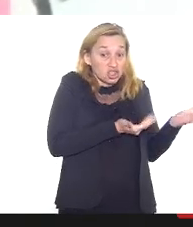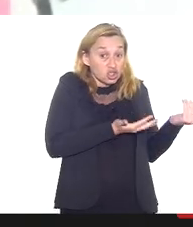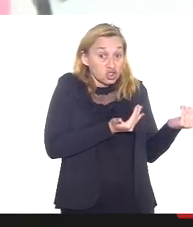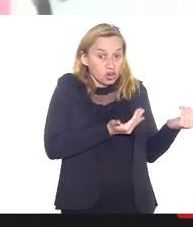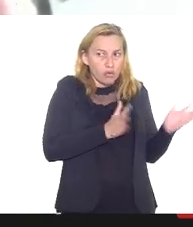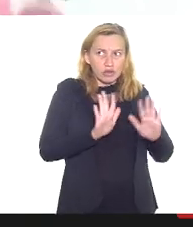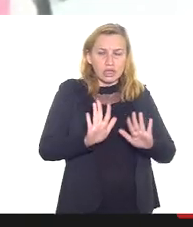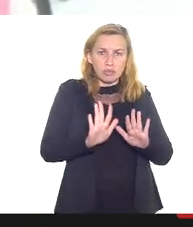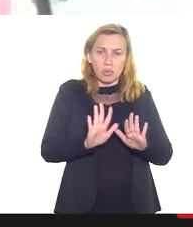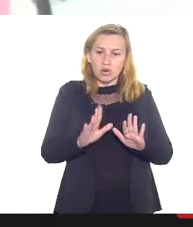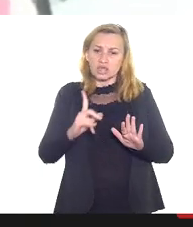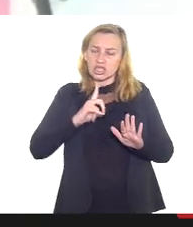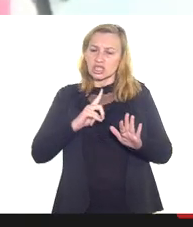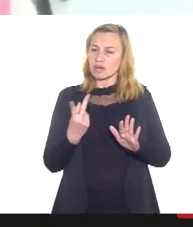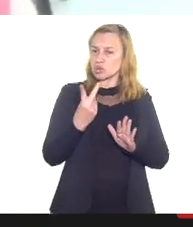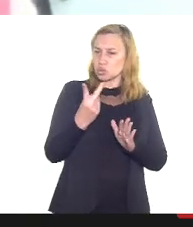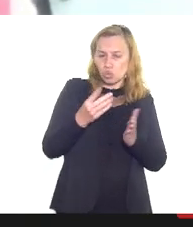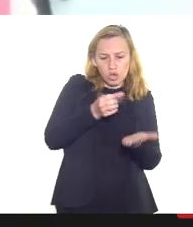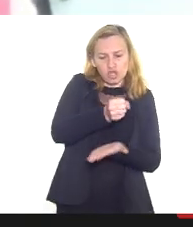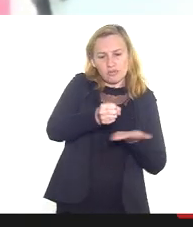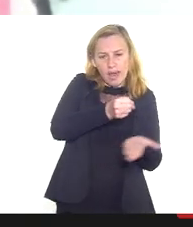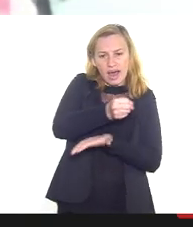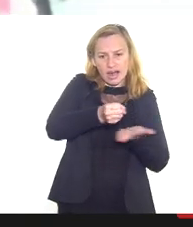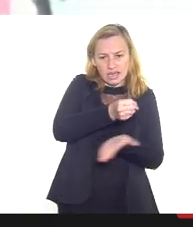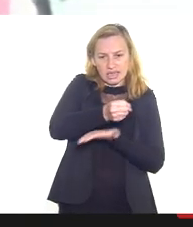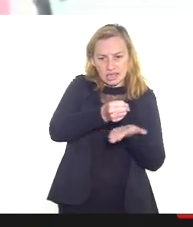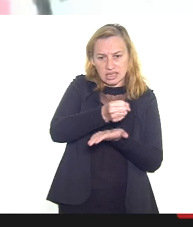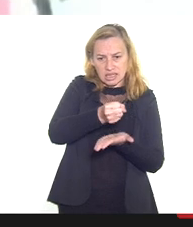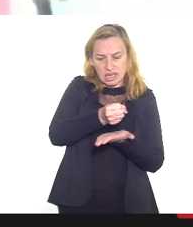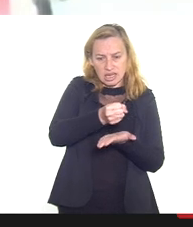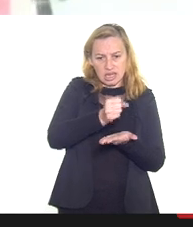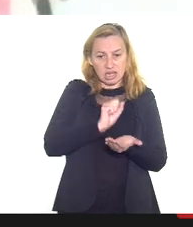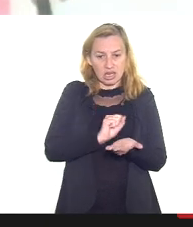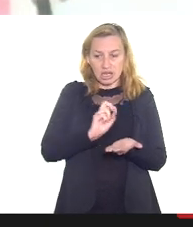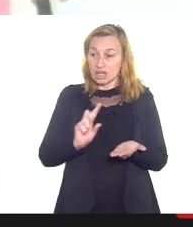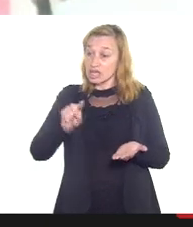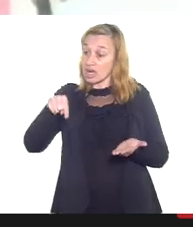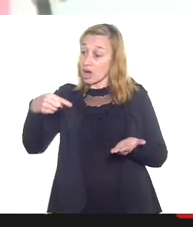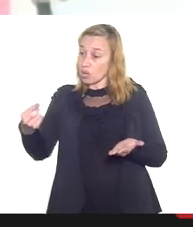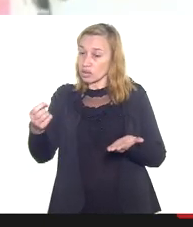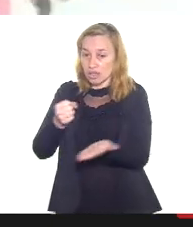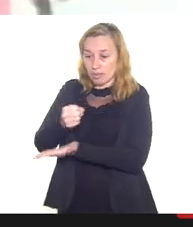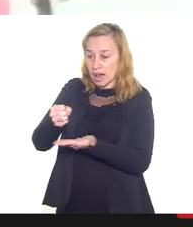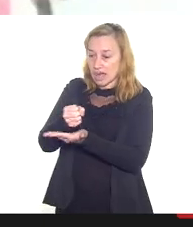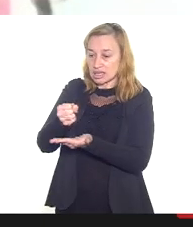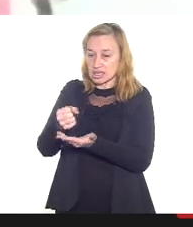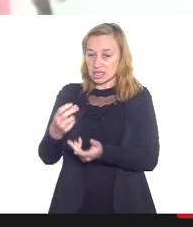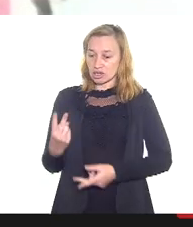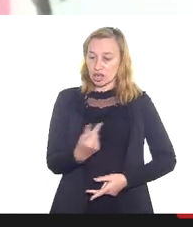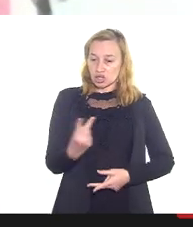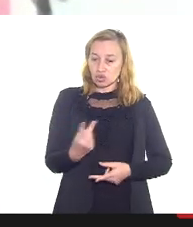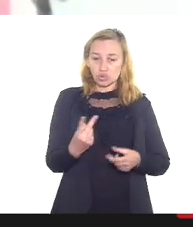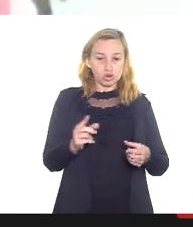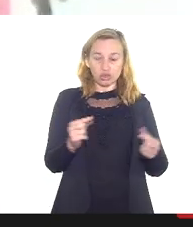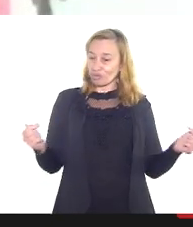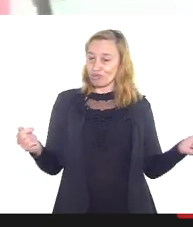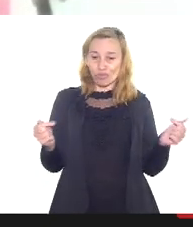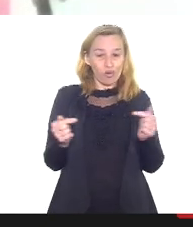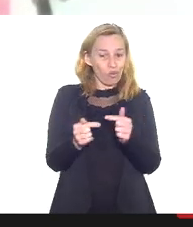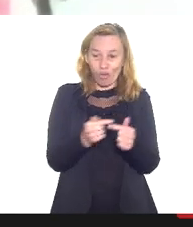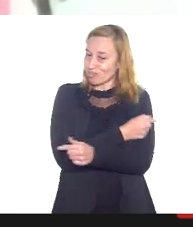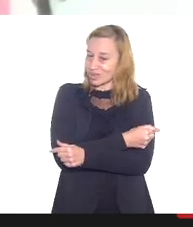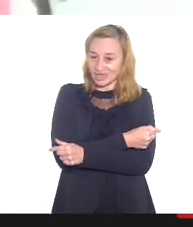medida em que temos 2 bases e uma base não conversa com a outra, nós já estaríamos